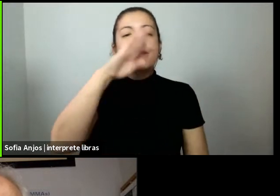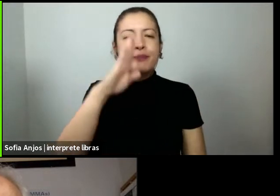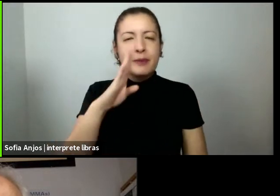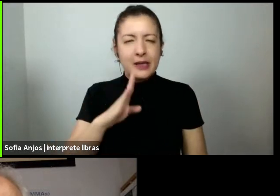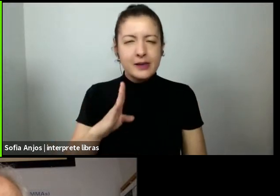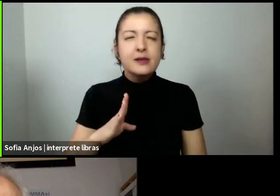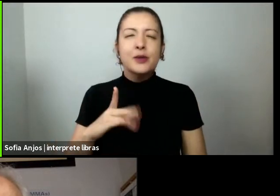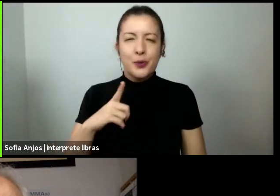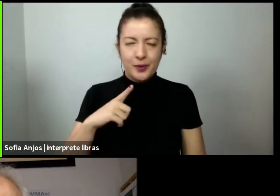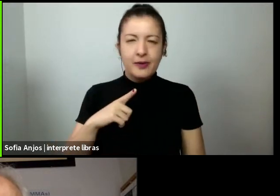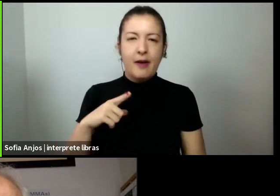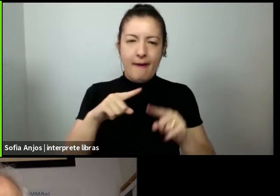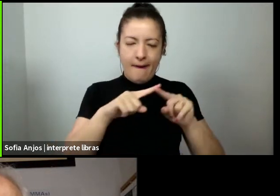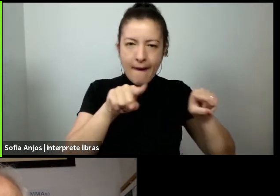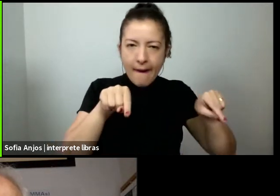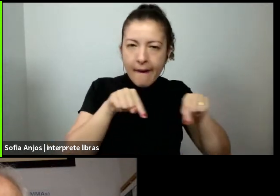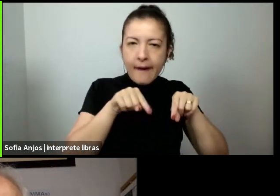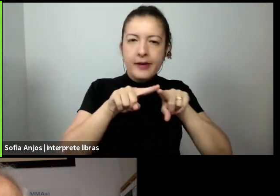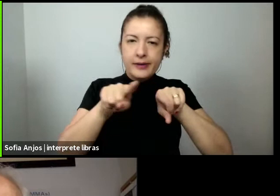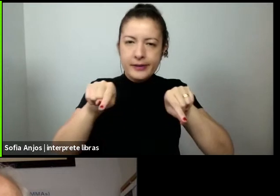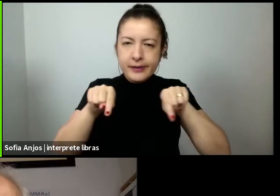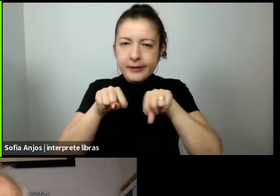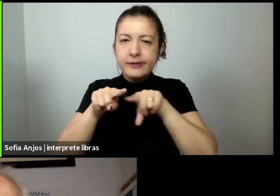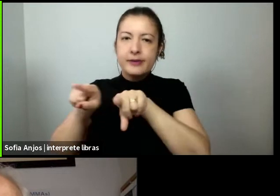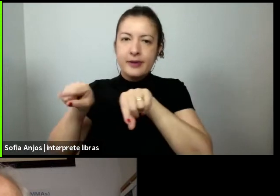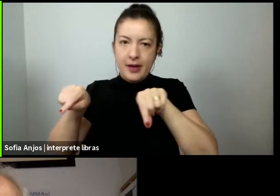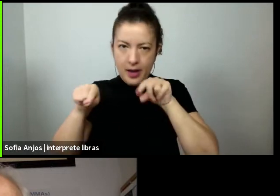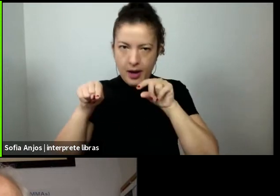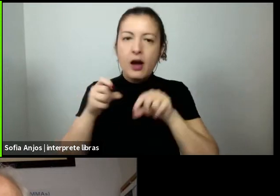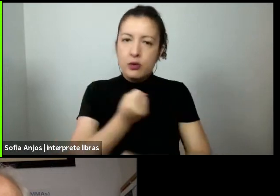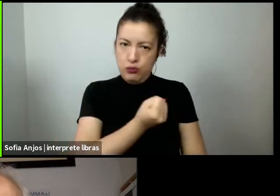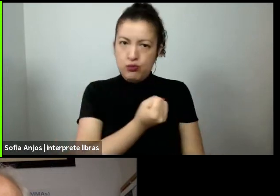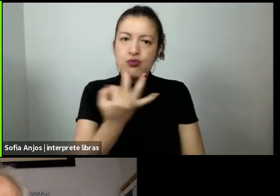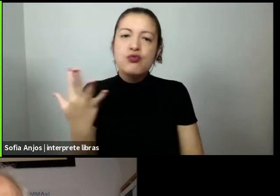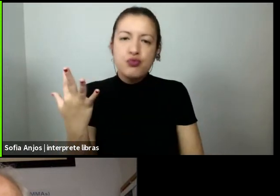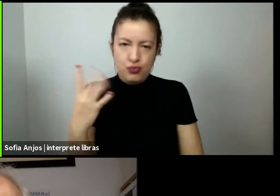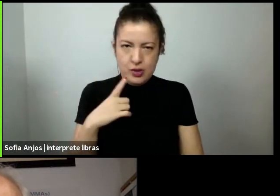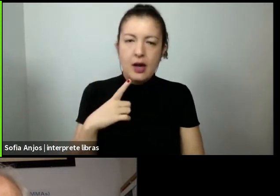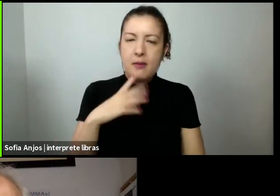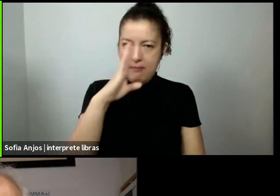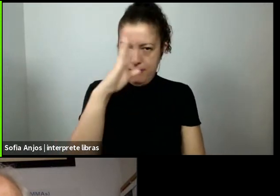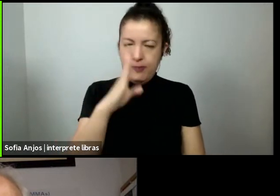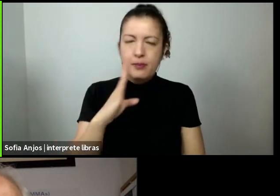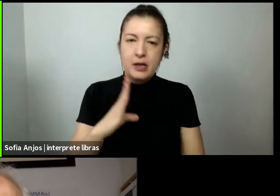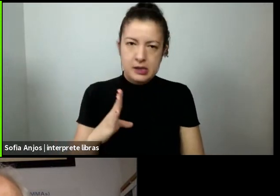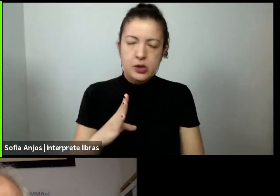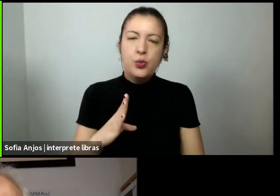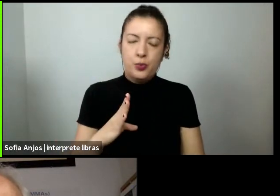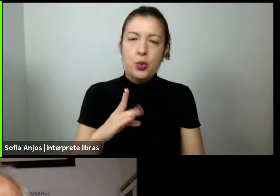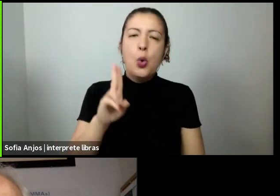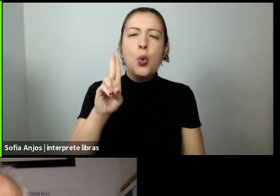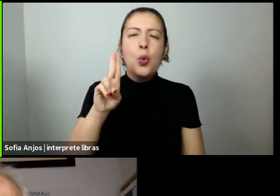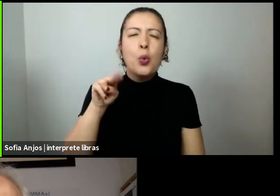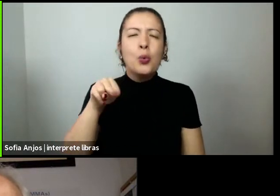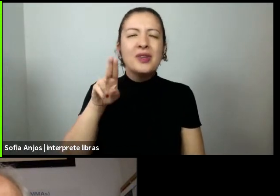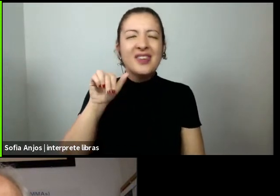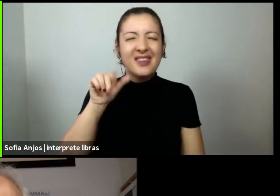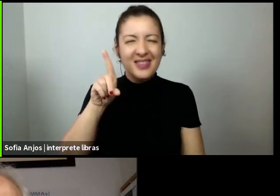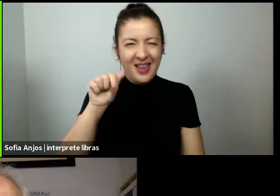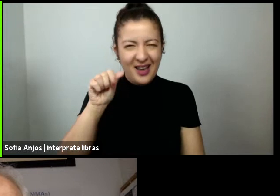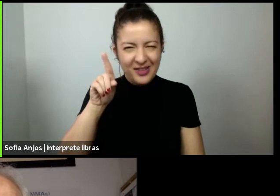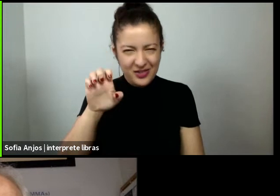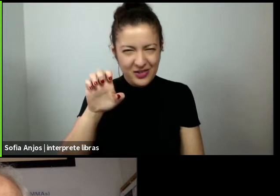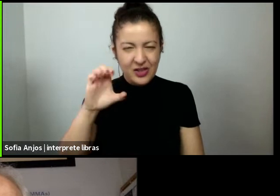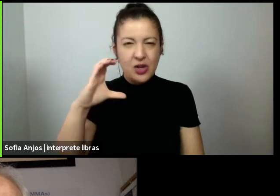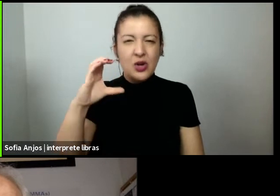áreas marinhas protegidas, né? Aqui no Brasil a gente chama também de unidades de conservação, mas pouca